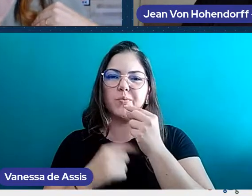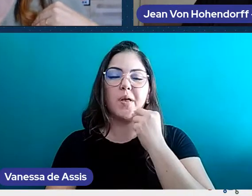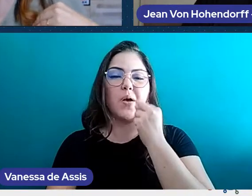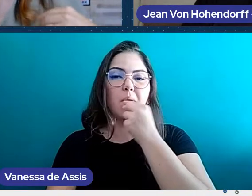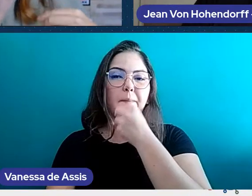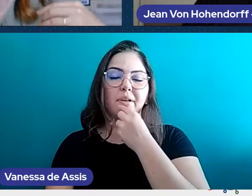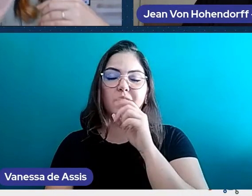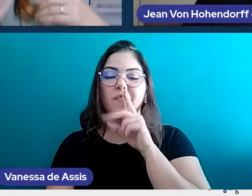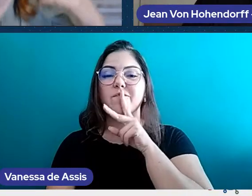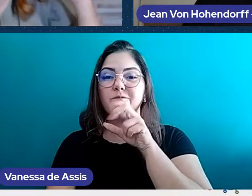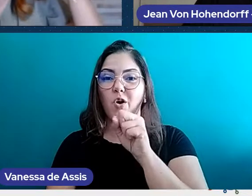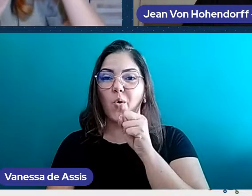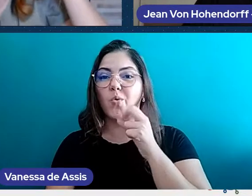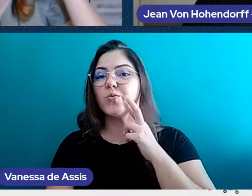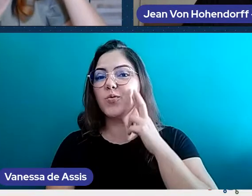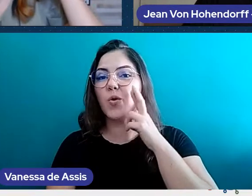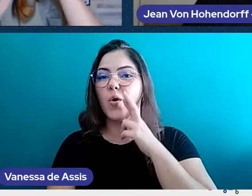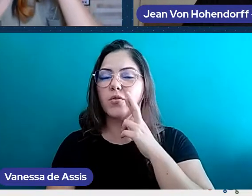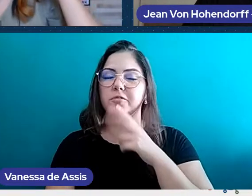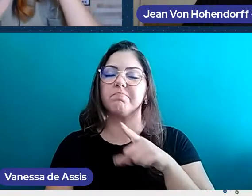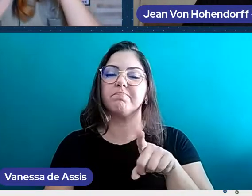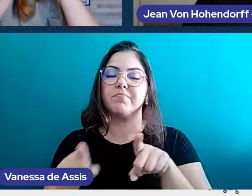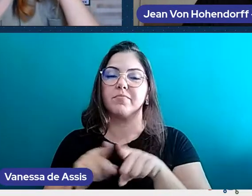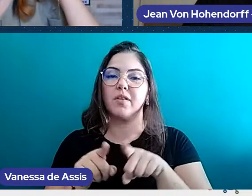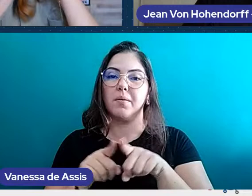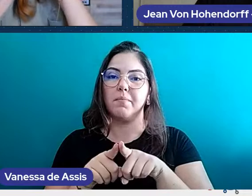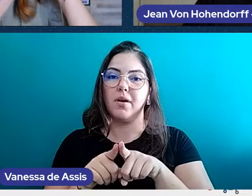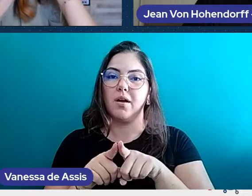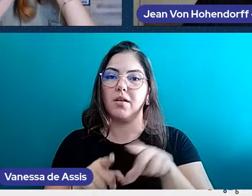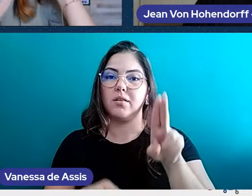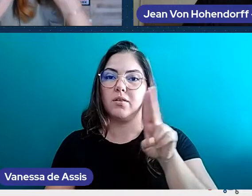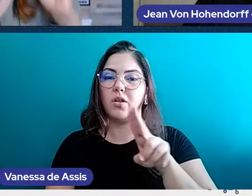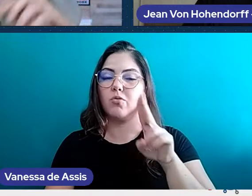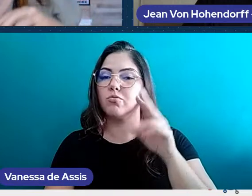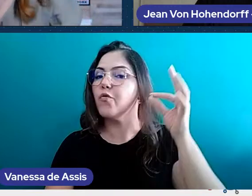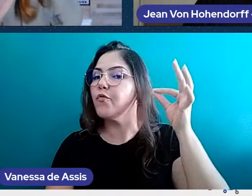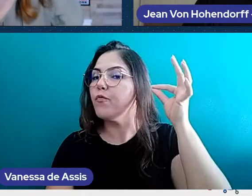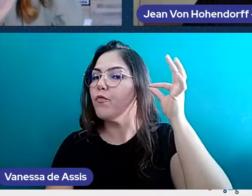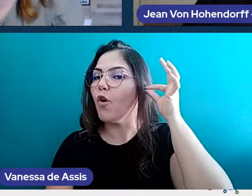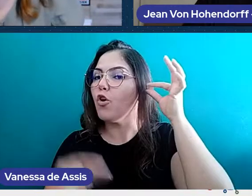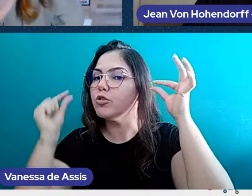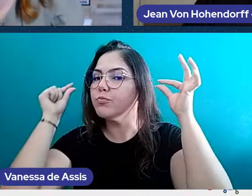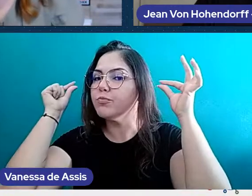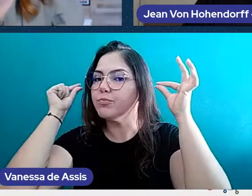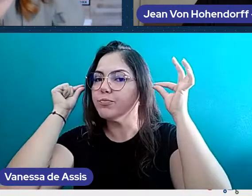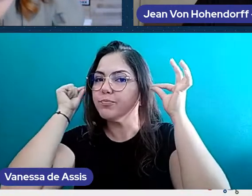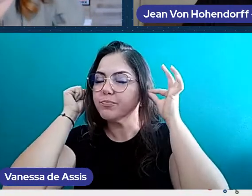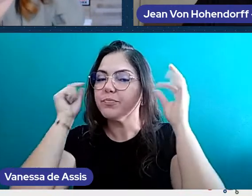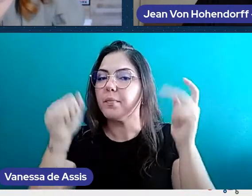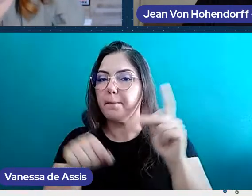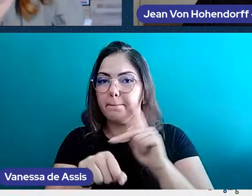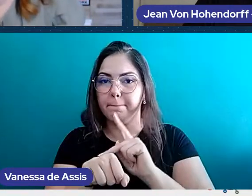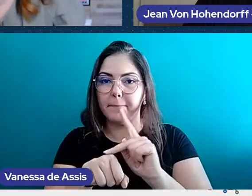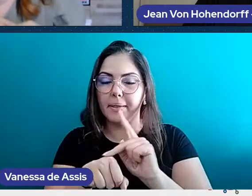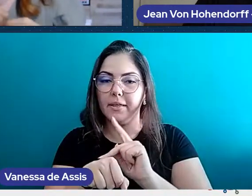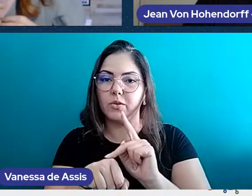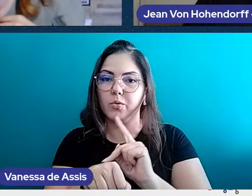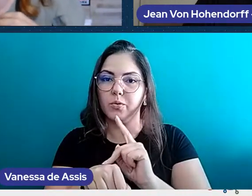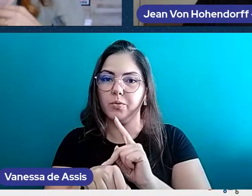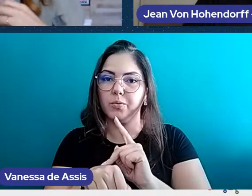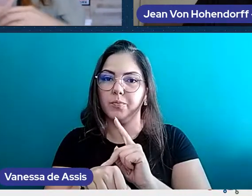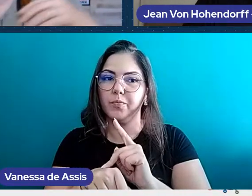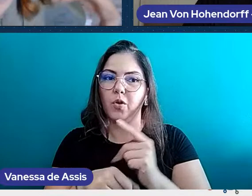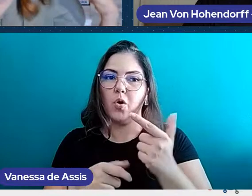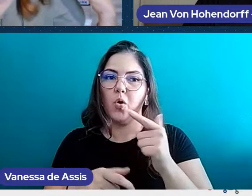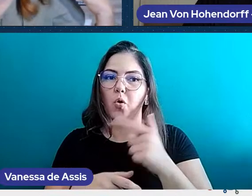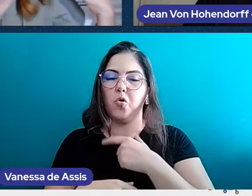nosso evento. Estou usando uns fones de ouvidos bem pequenininhos, pretos. Hoje eu não estou usando